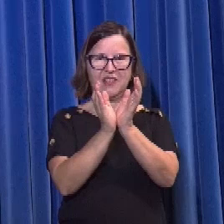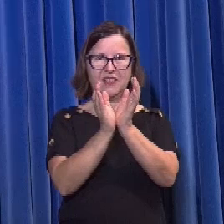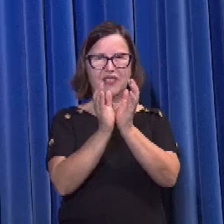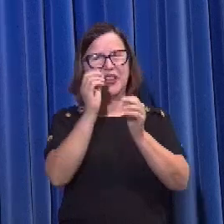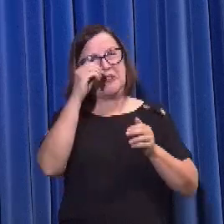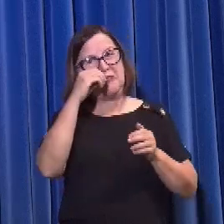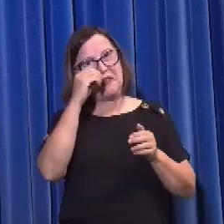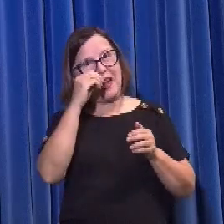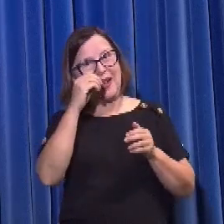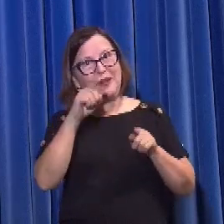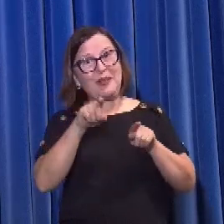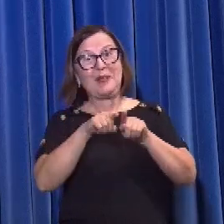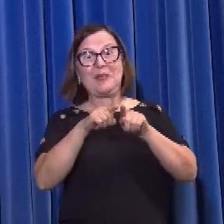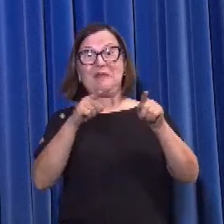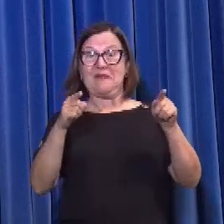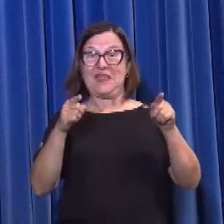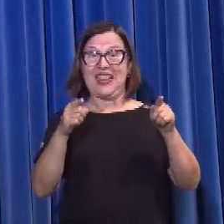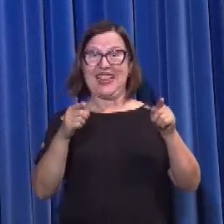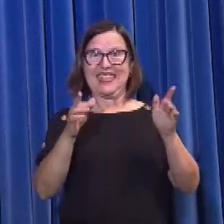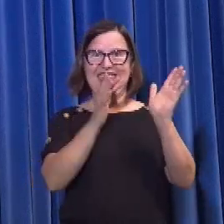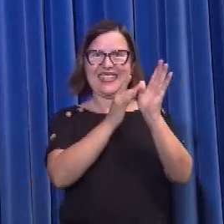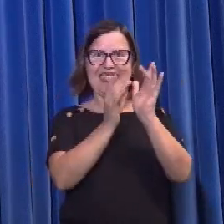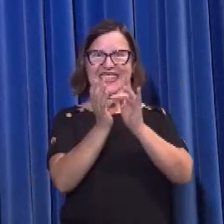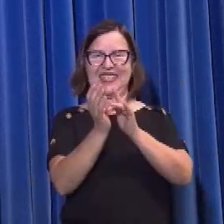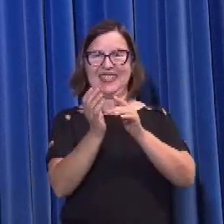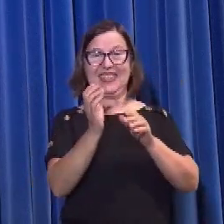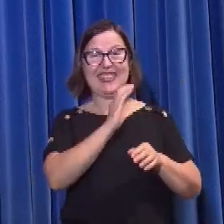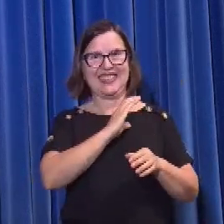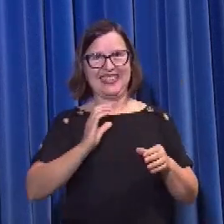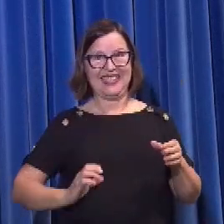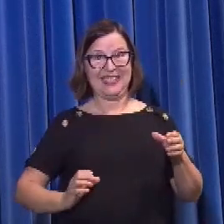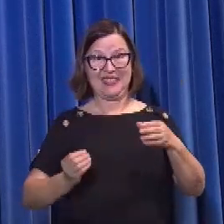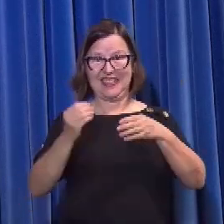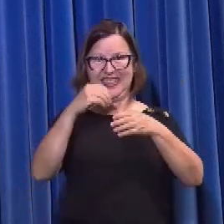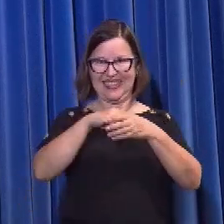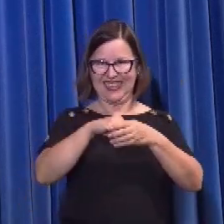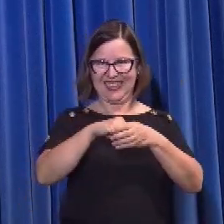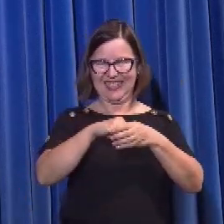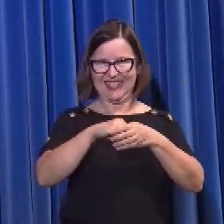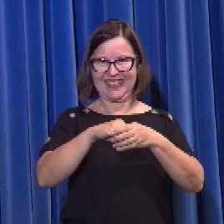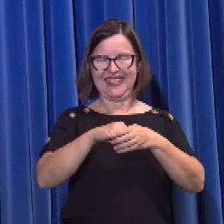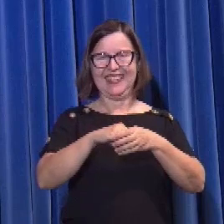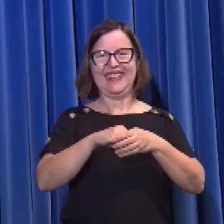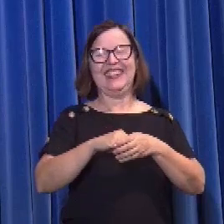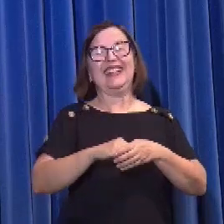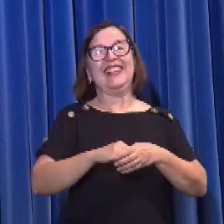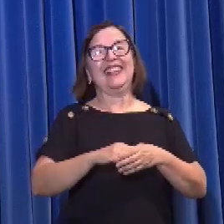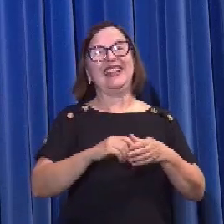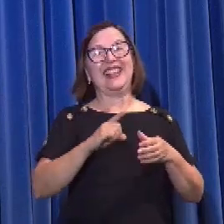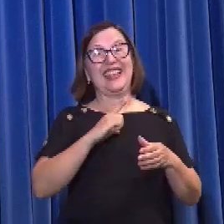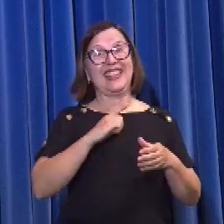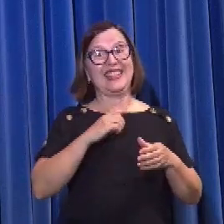é Jesus Cristo, nele haja toda a excelência e poder.